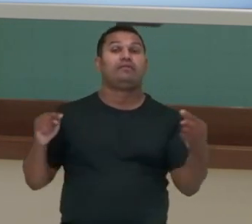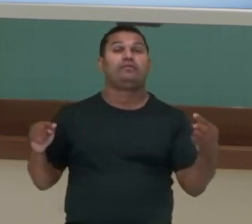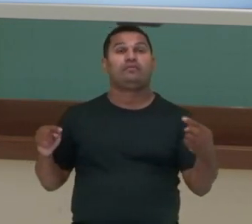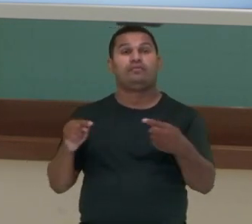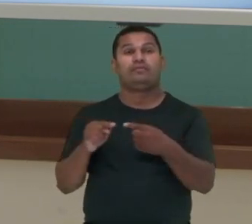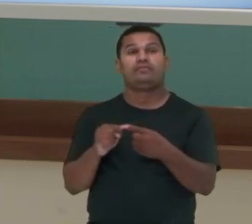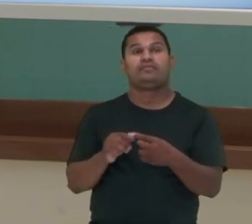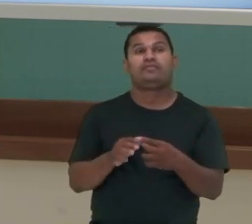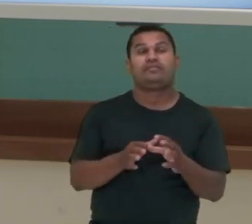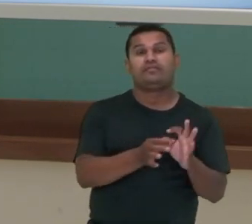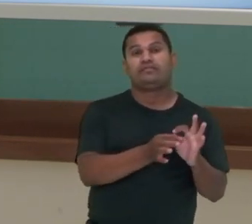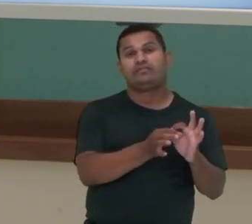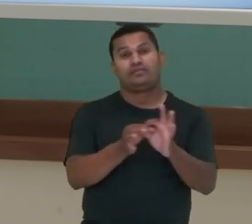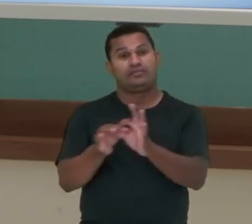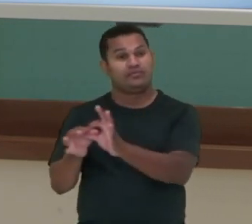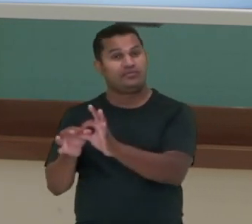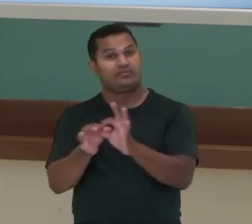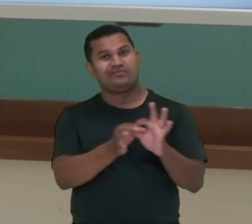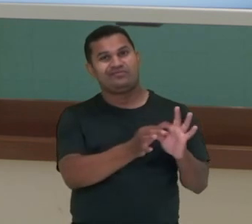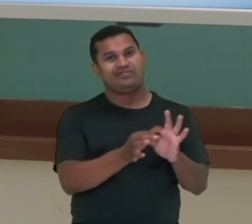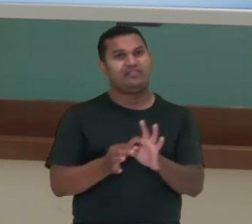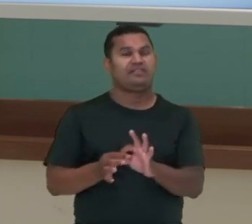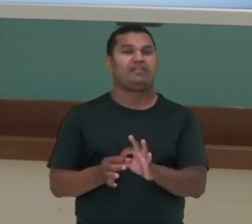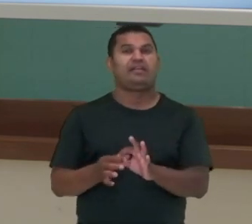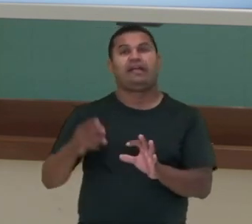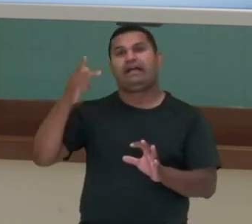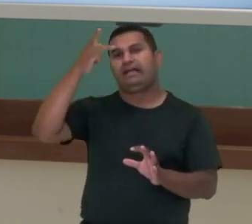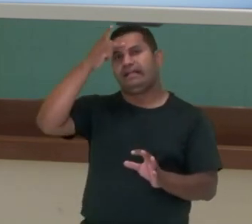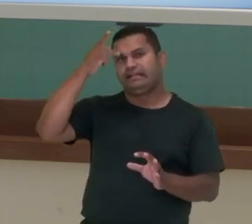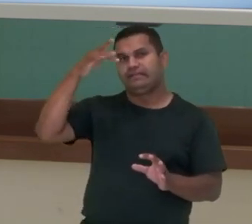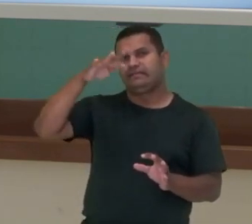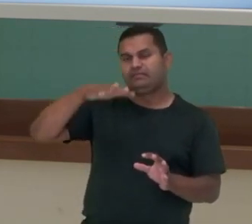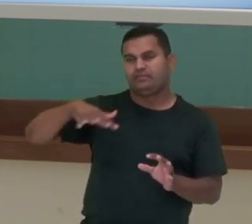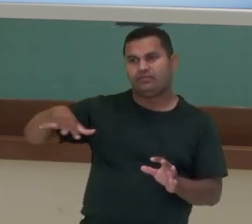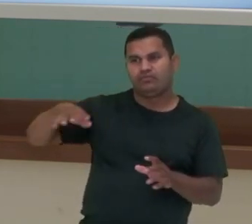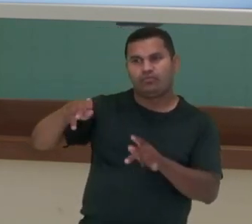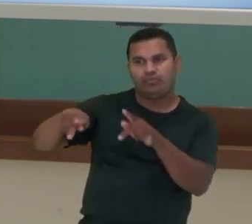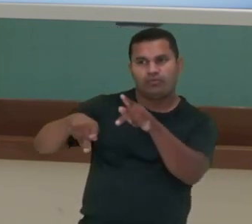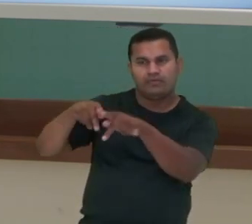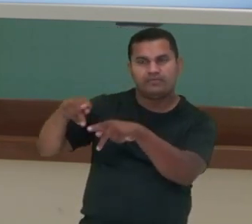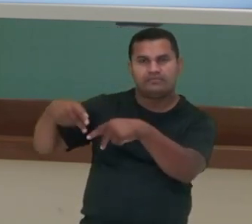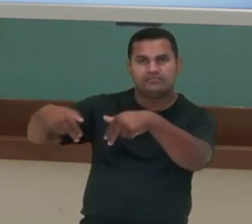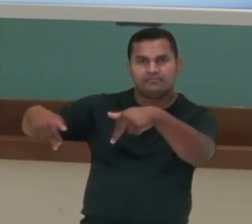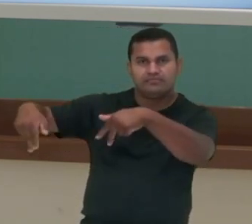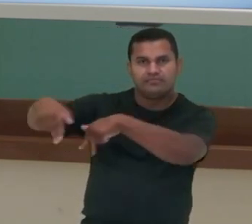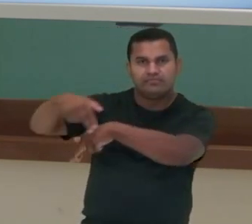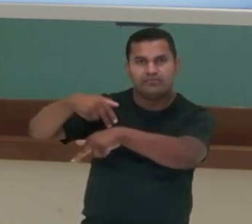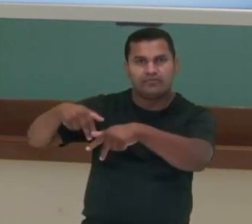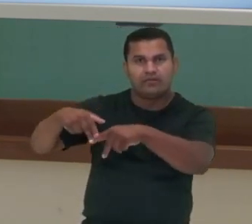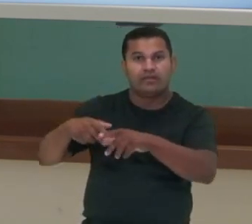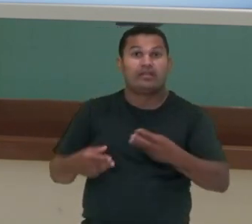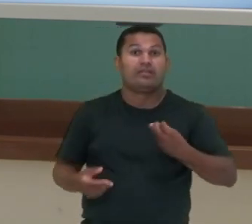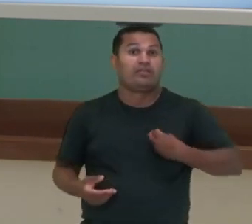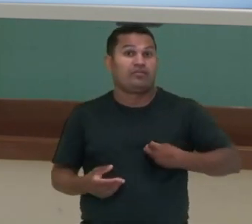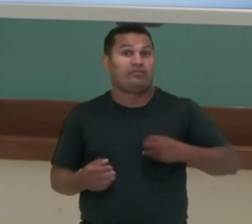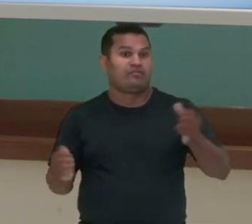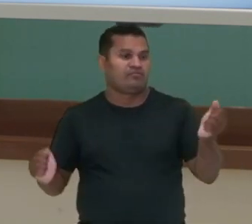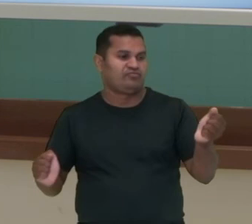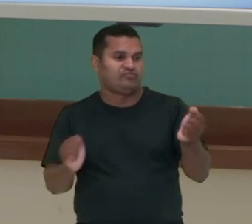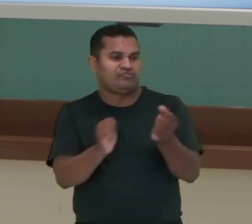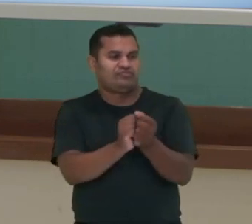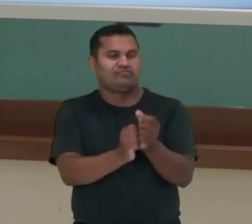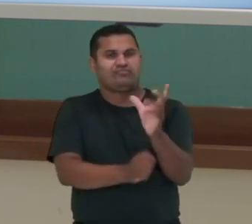entre o homem e o meio ambiente, o uso sustentável dos recursos e a convivência com áreas